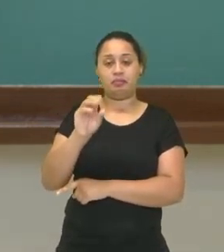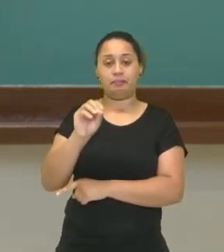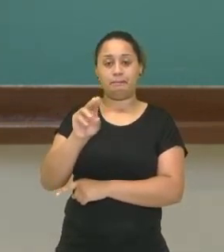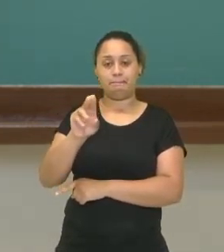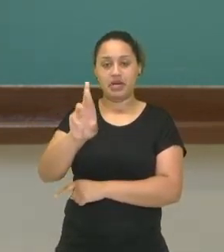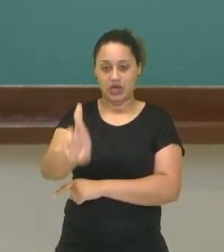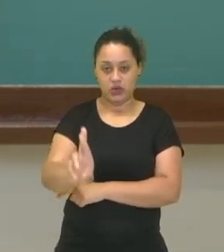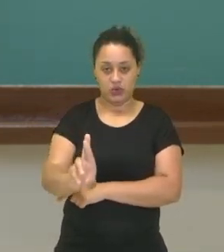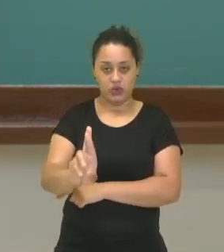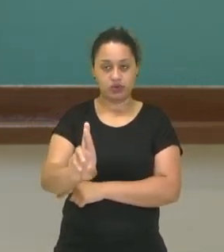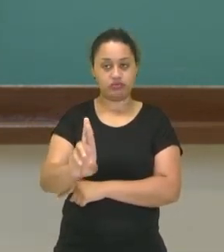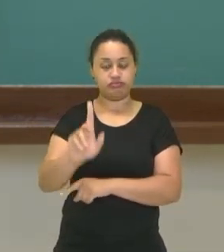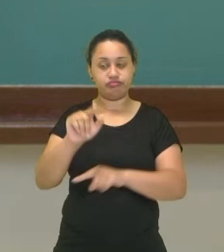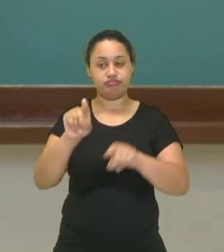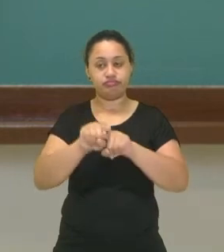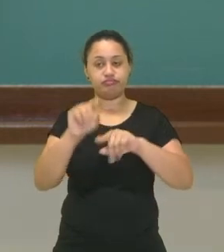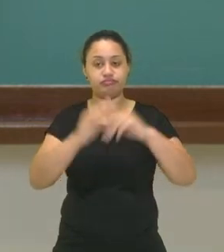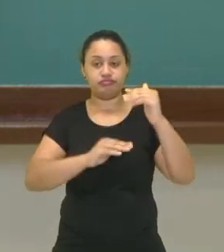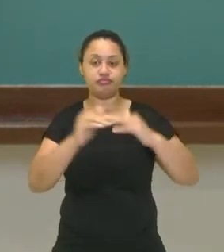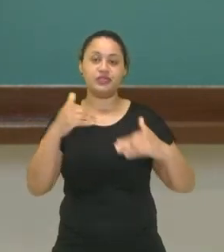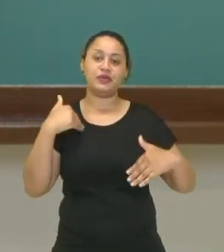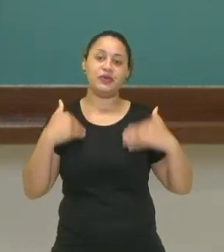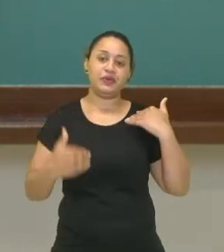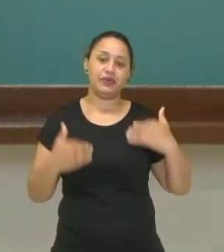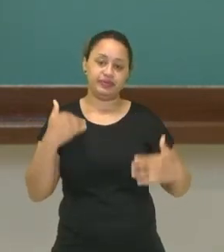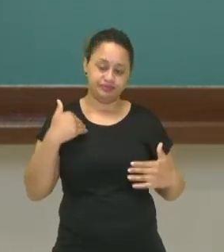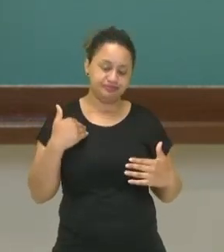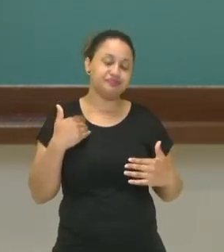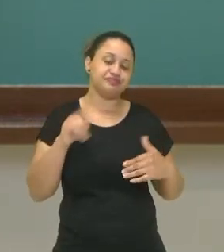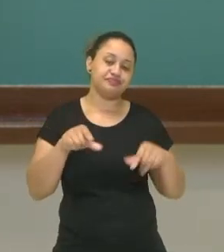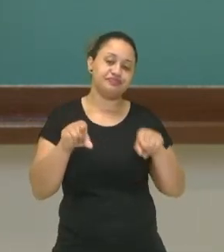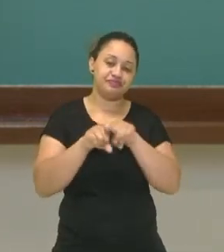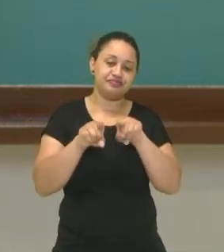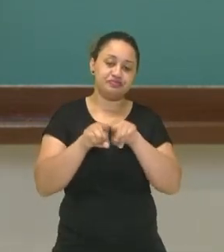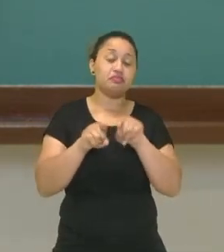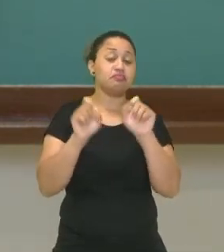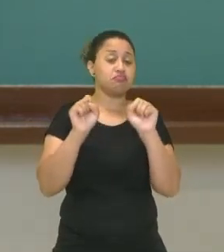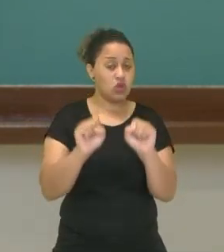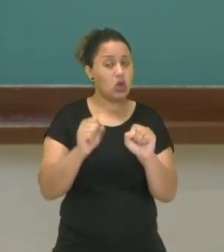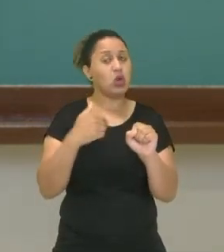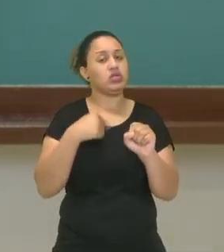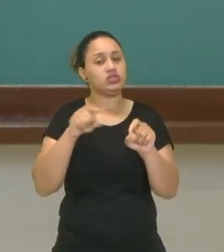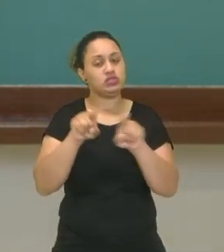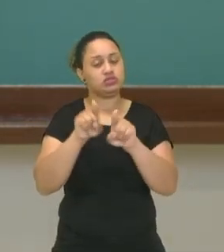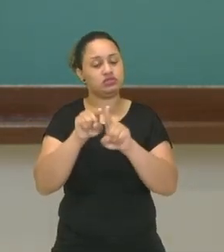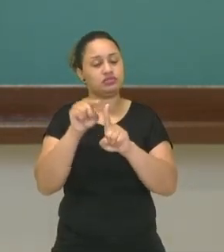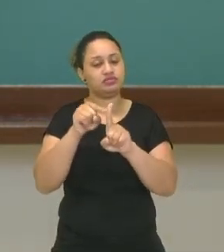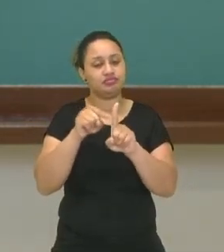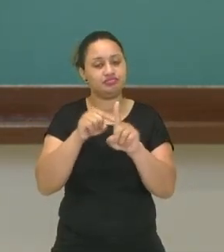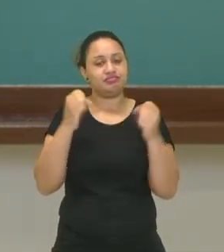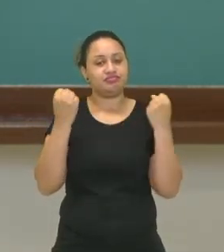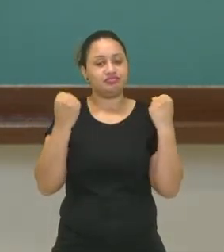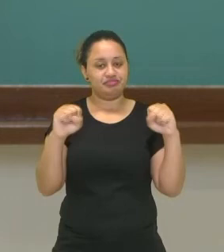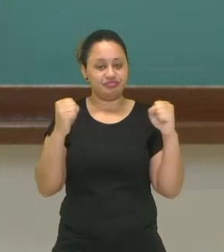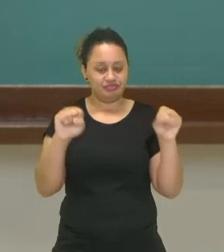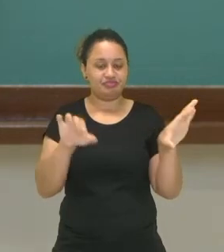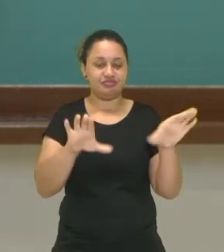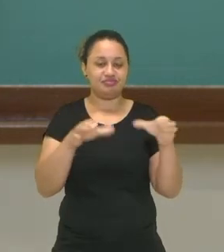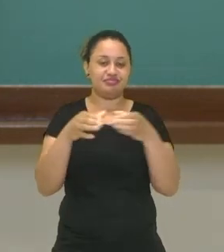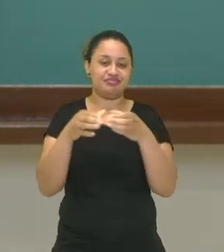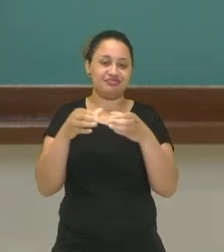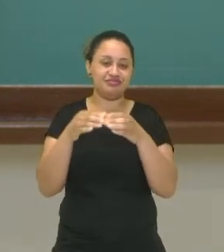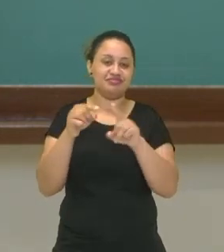de práticas corporais, como o parkour, também pode ser inserido aí nessa categoria